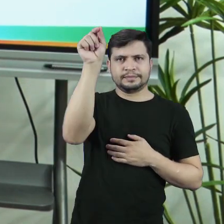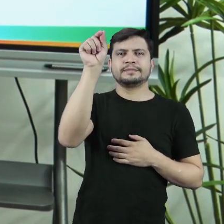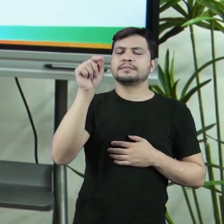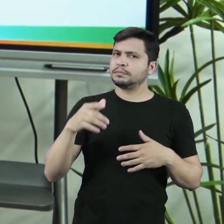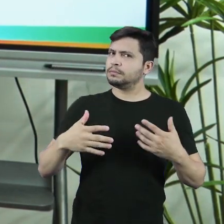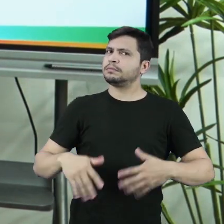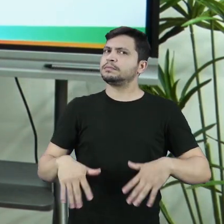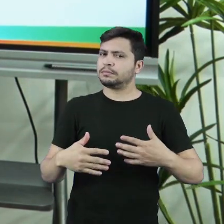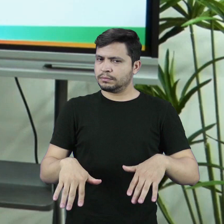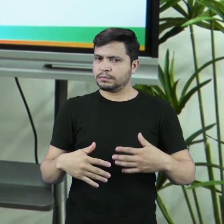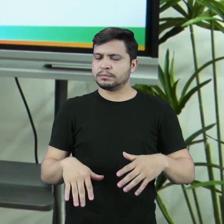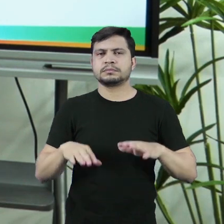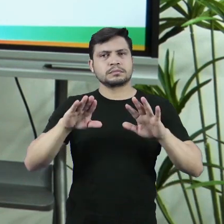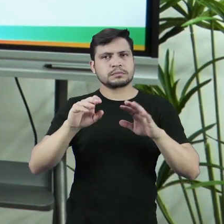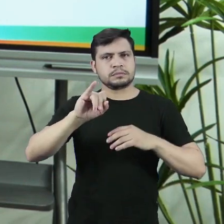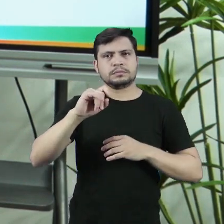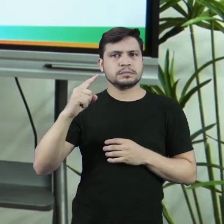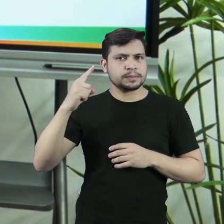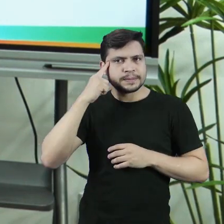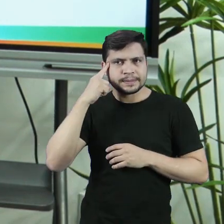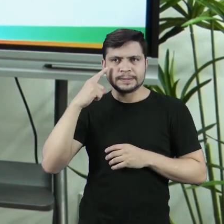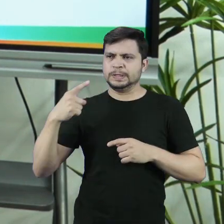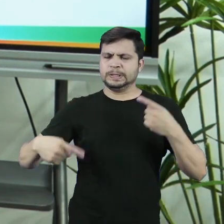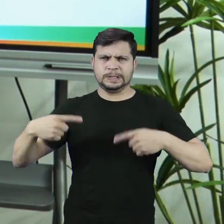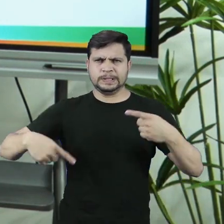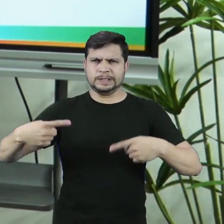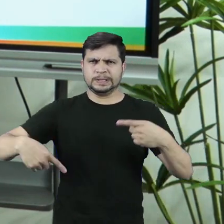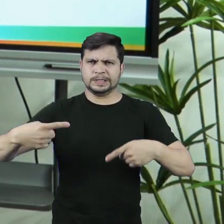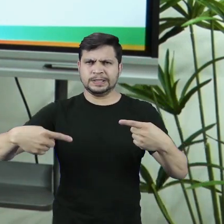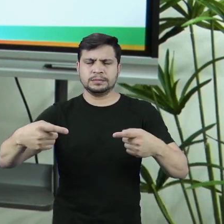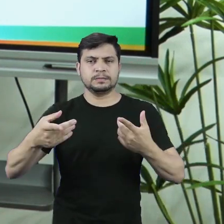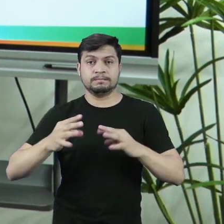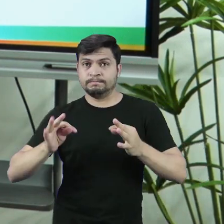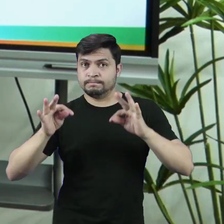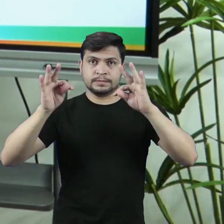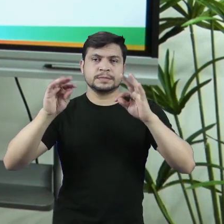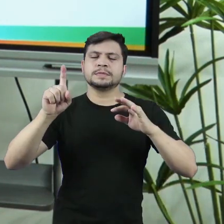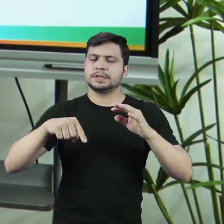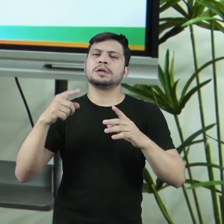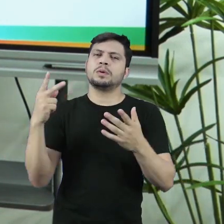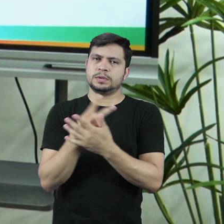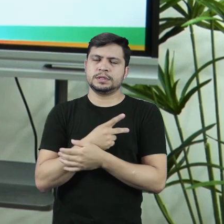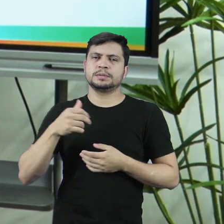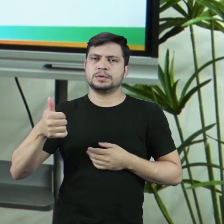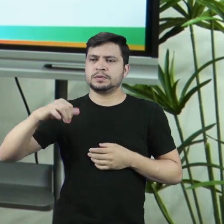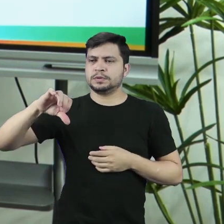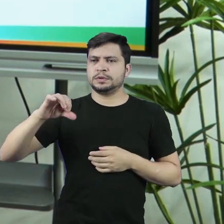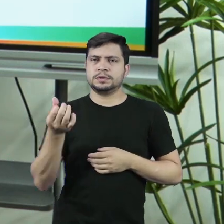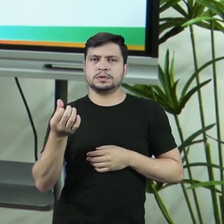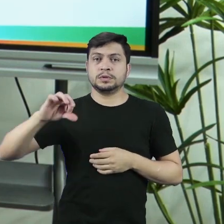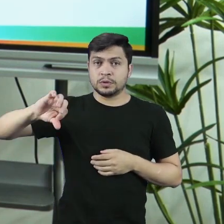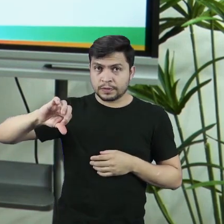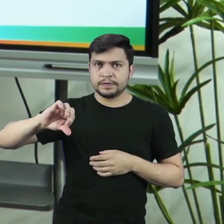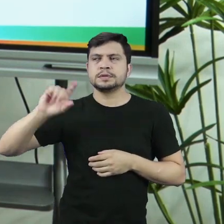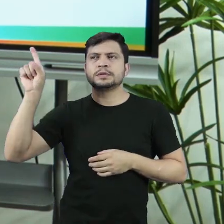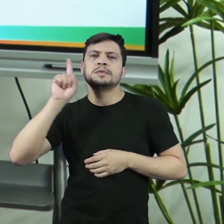gente pensa nessa corrida espacial, um dos episódios mais recorrentes é a chegada do homem à Lua em 1969 pelos Estados